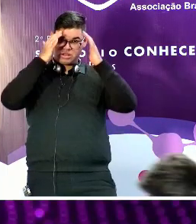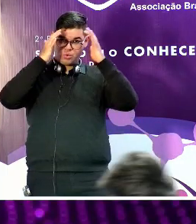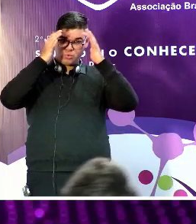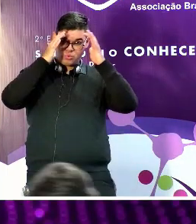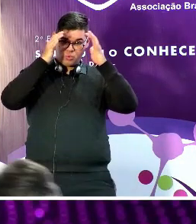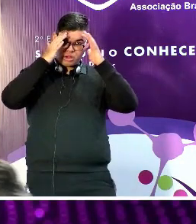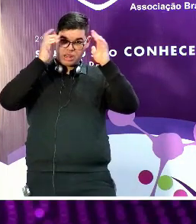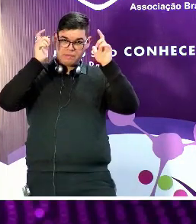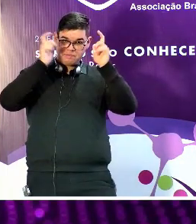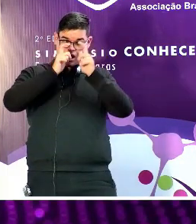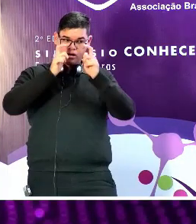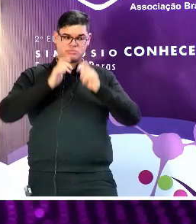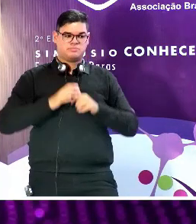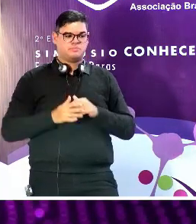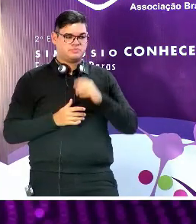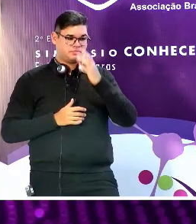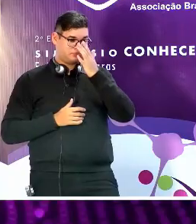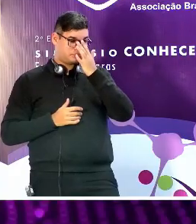tratamento.